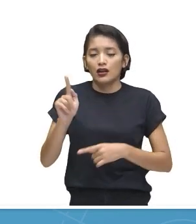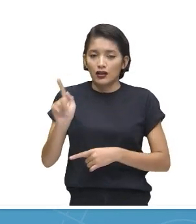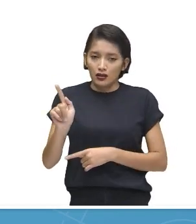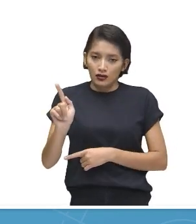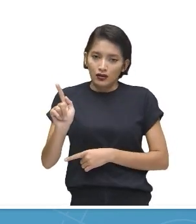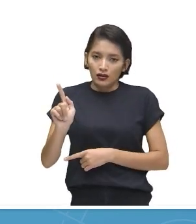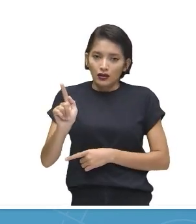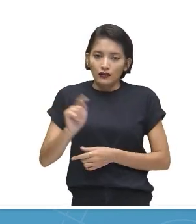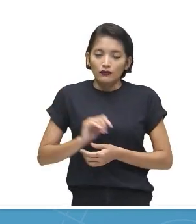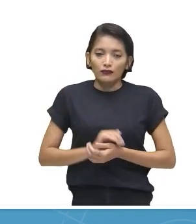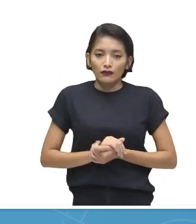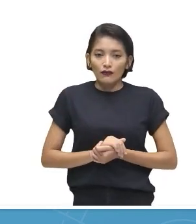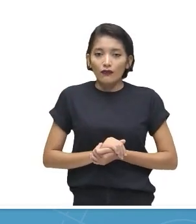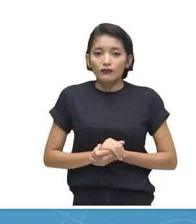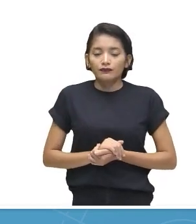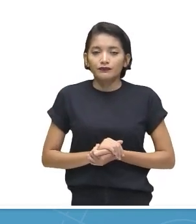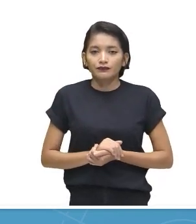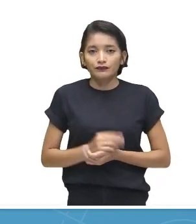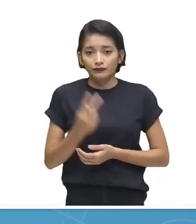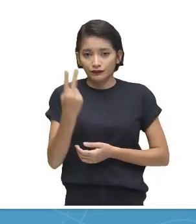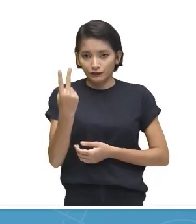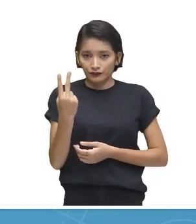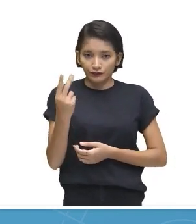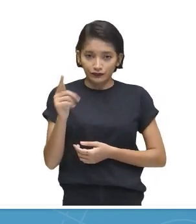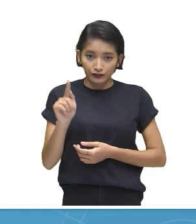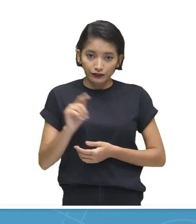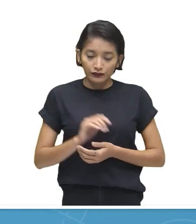por 2 quilos, tá? E você vai ter lá 1000